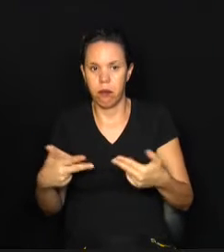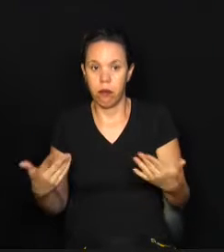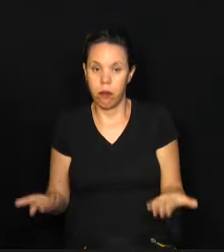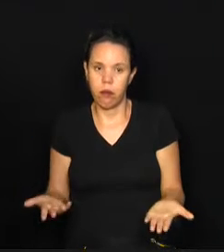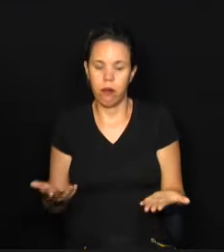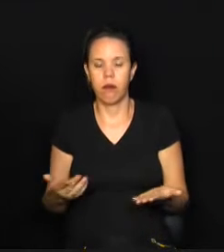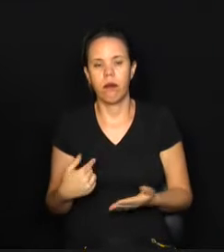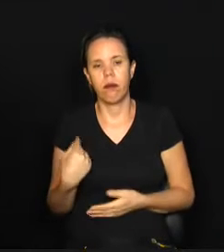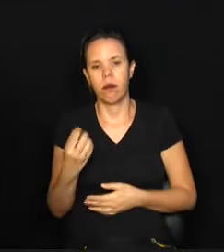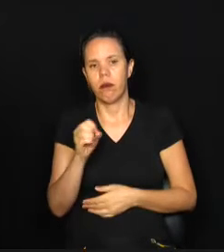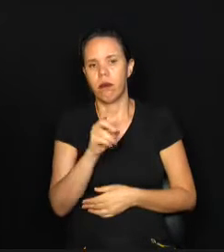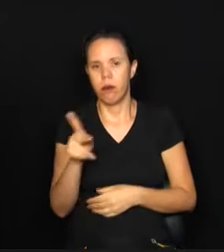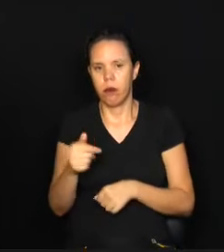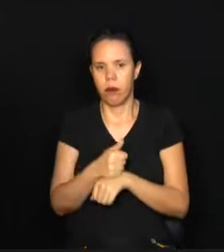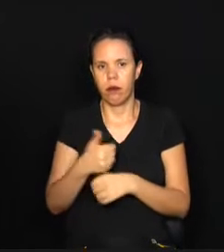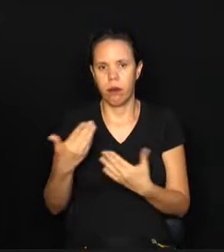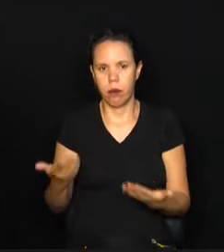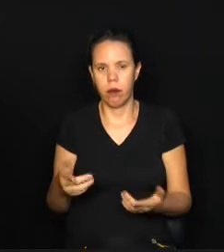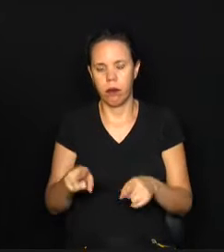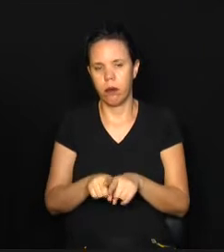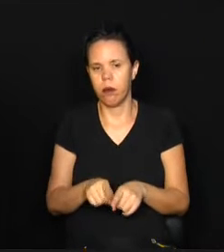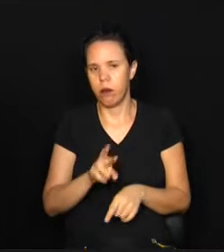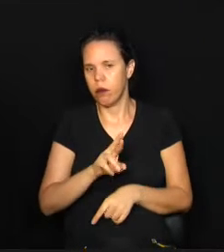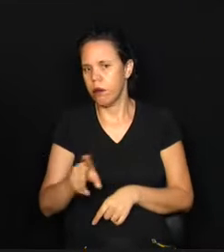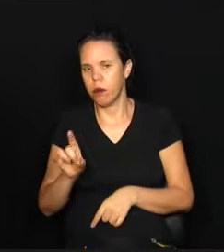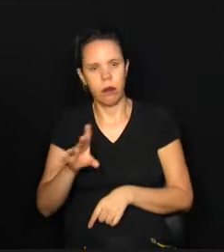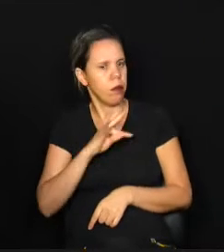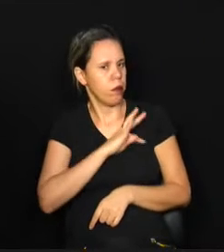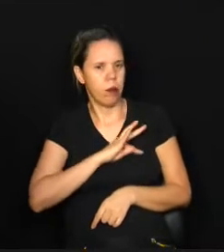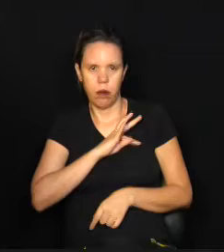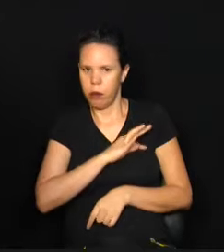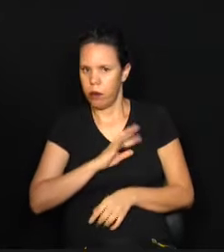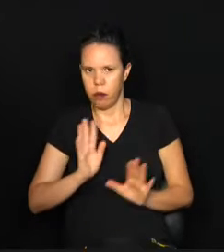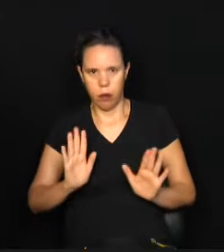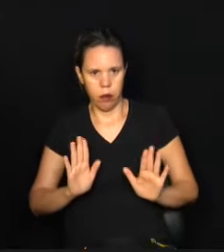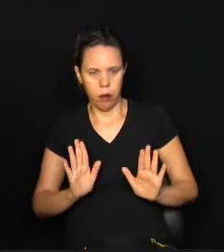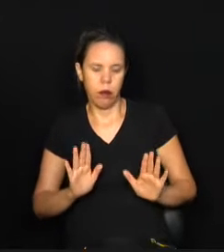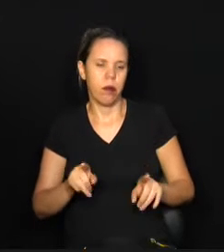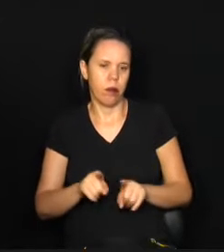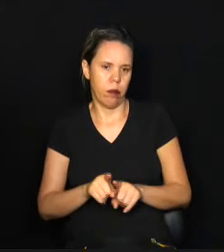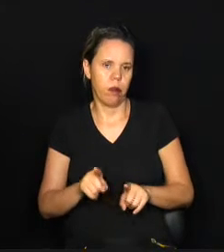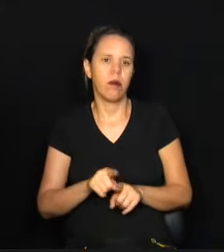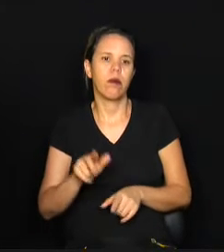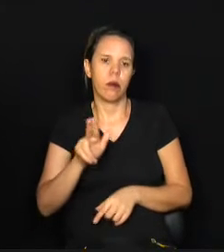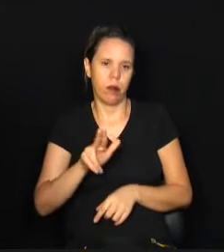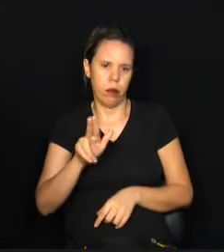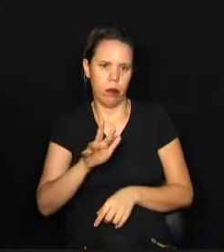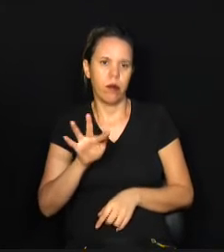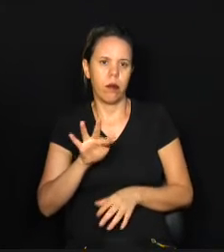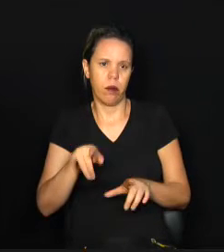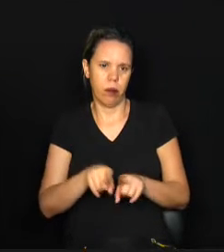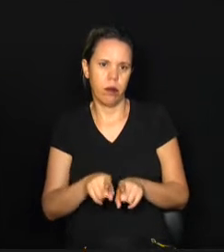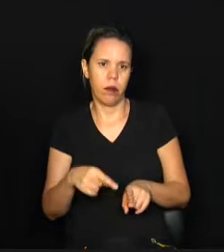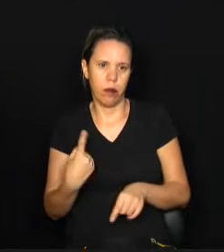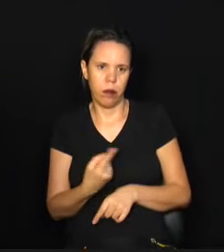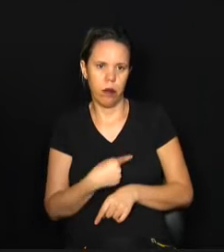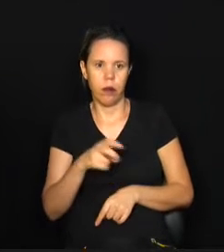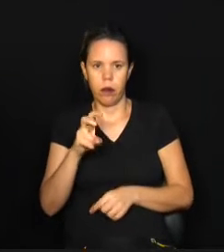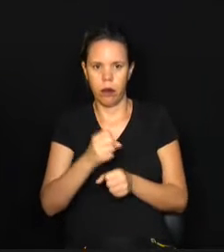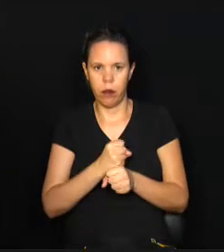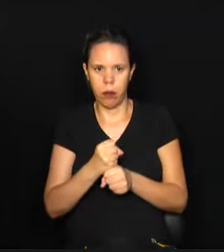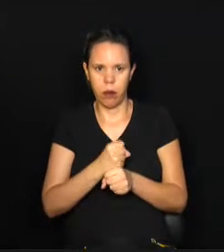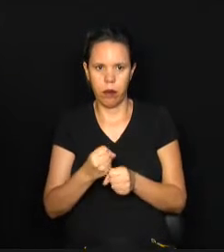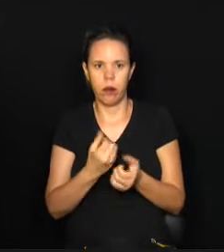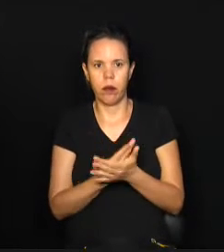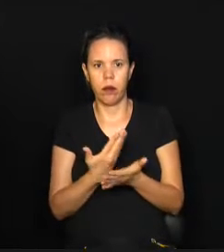a optometria, ela deixou de ser só técnica, né? Ela já está a nível universitário, com 5 anos de